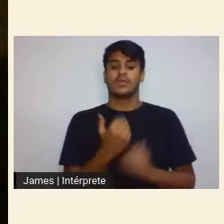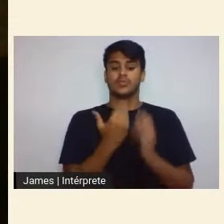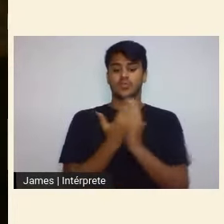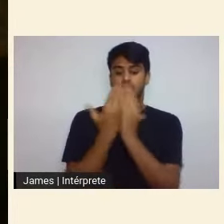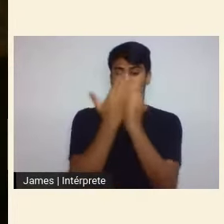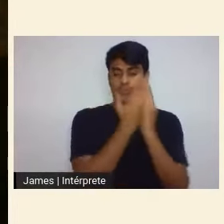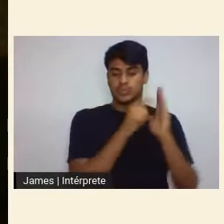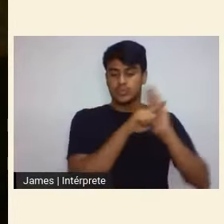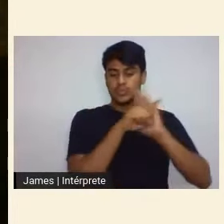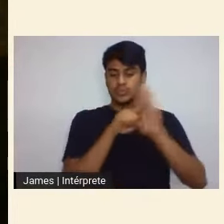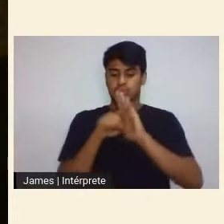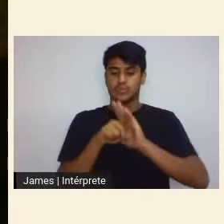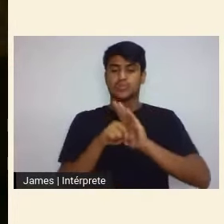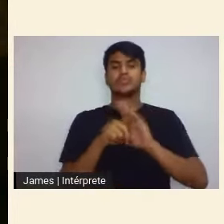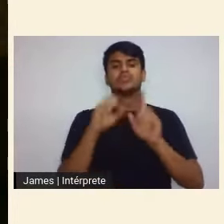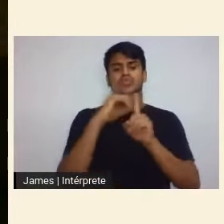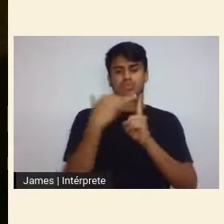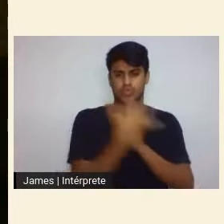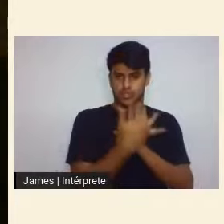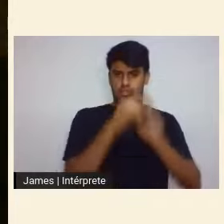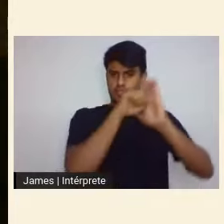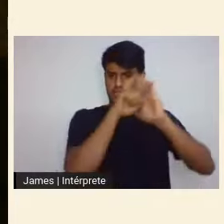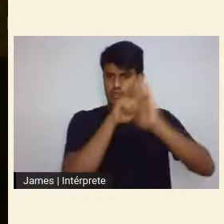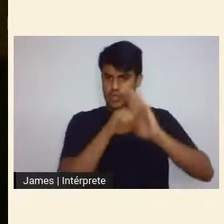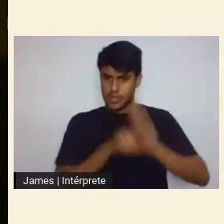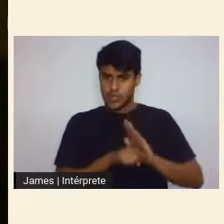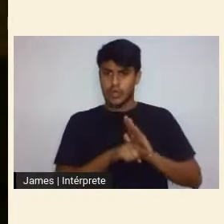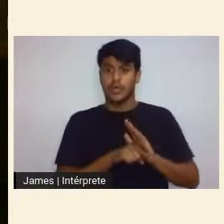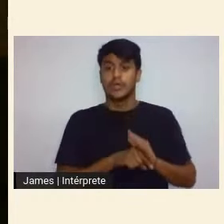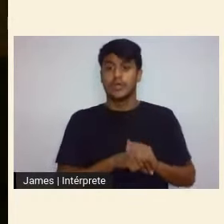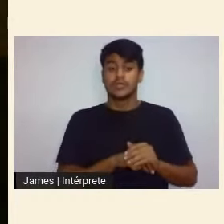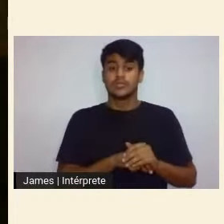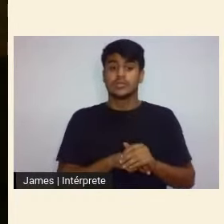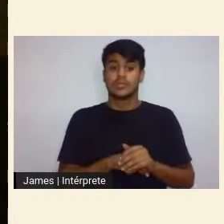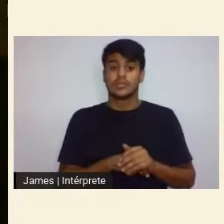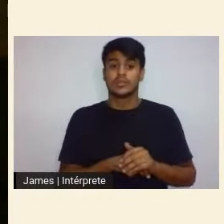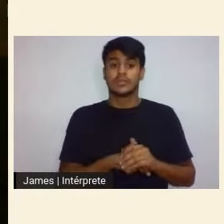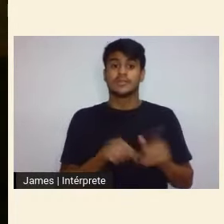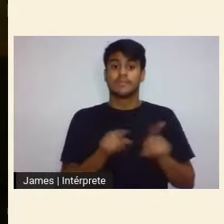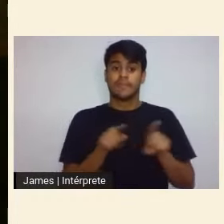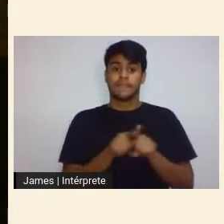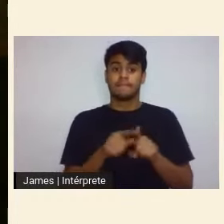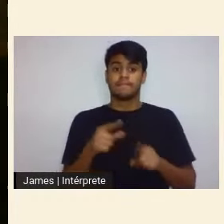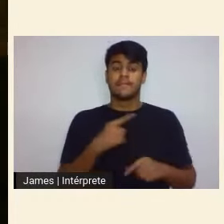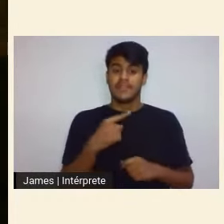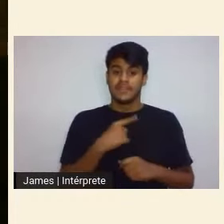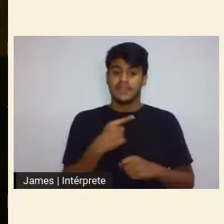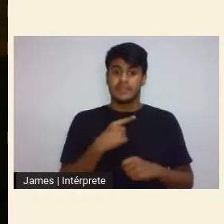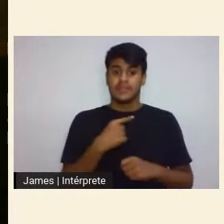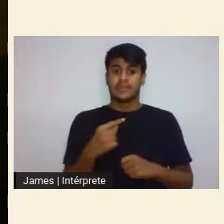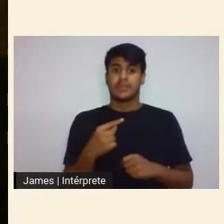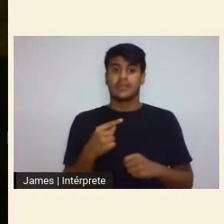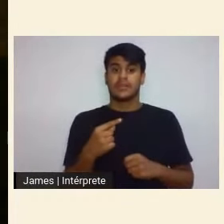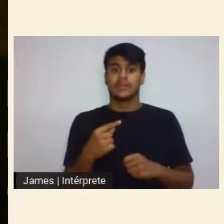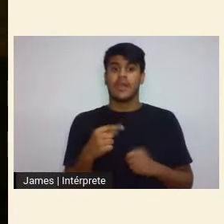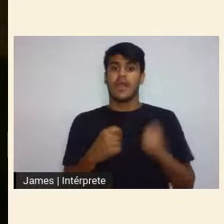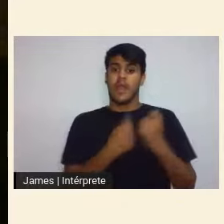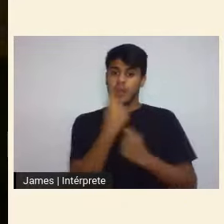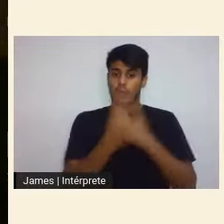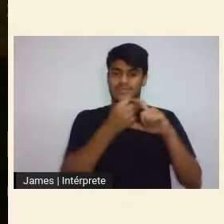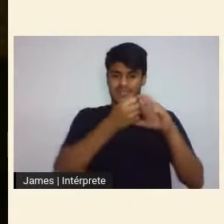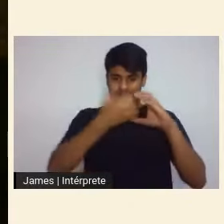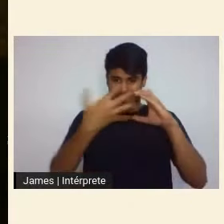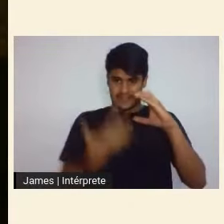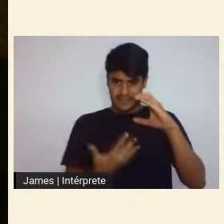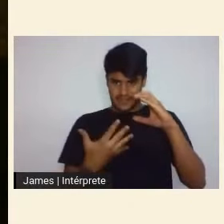fundo sociológico e com amplo espectro de leitura, desde as características